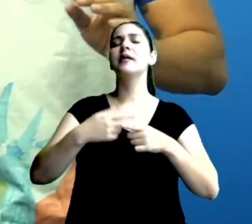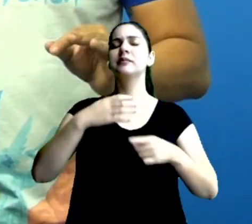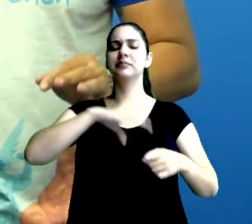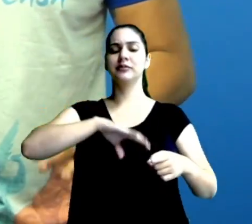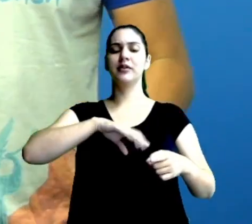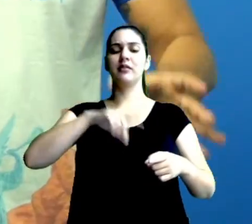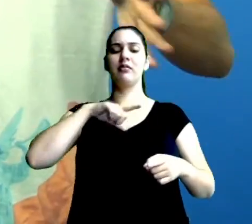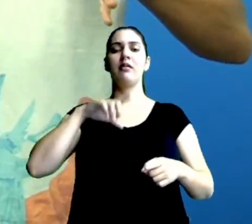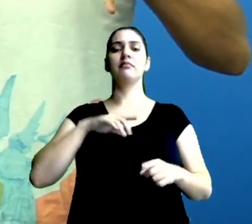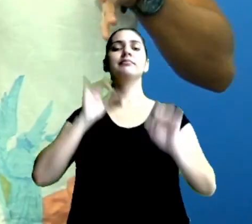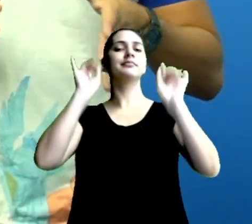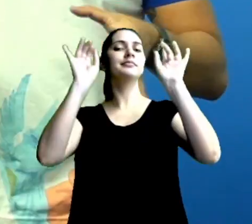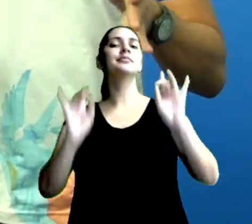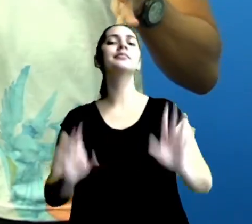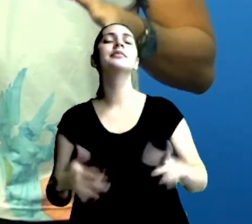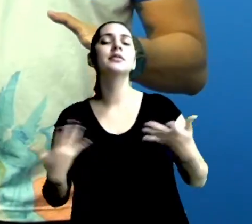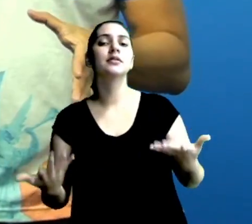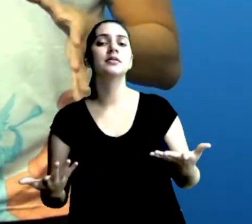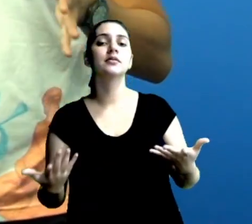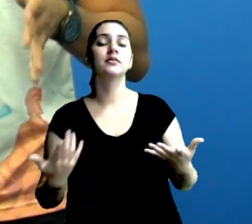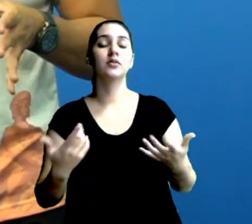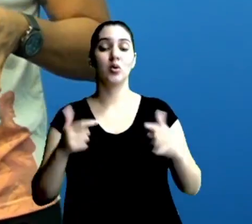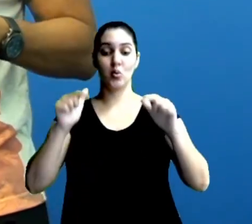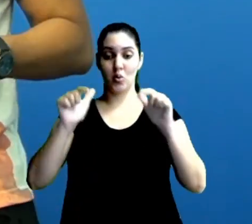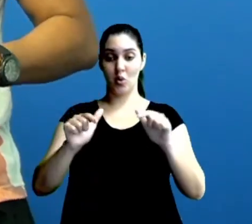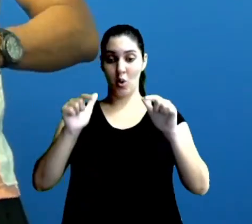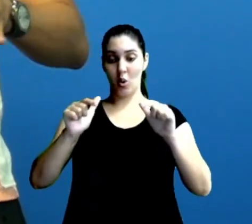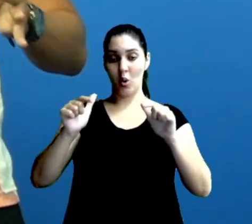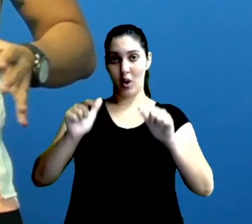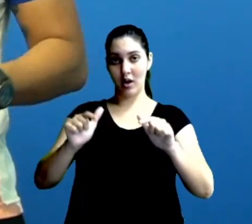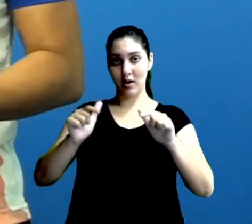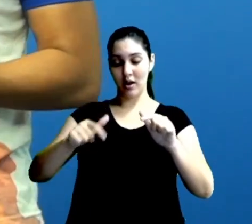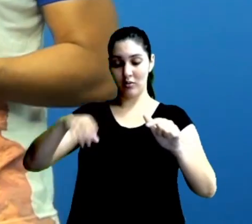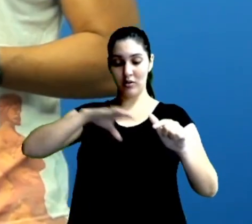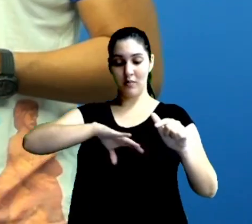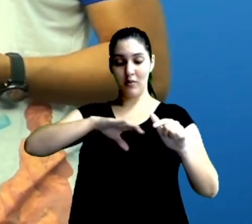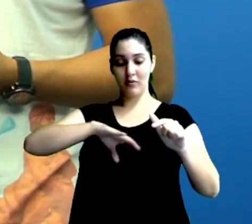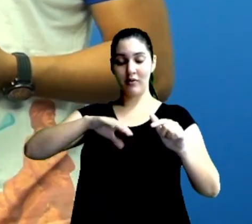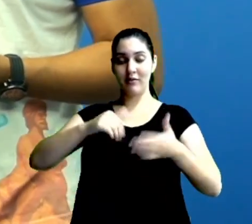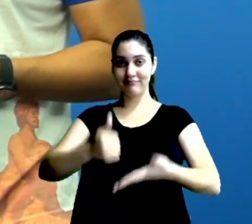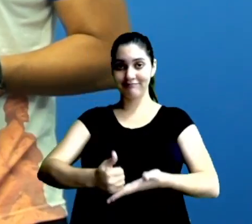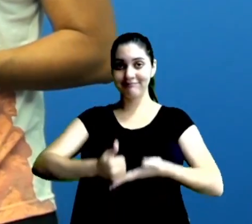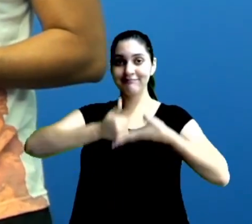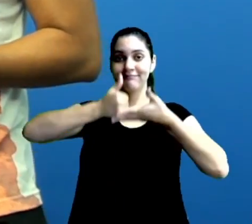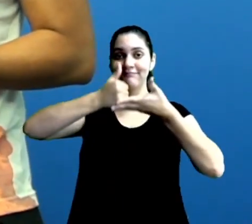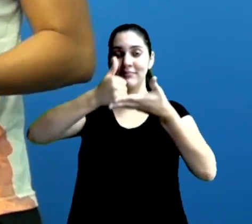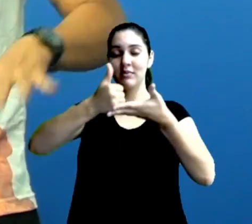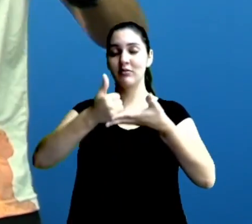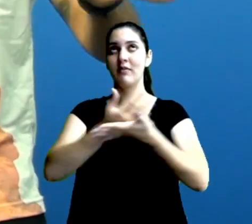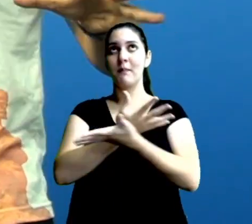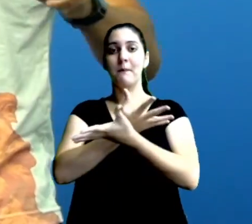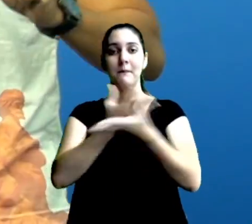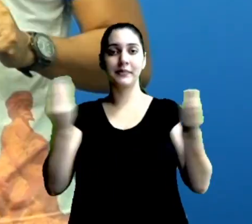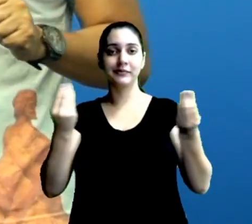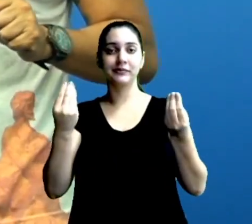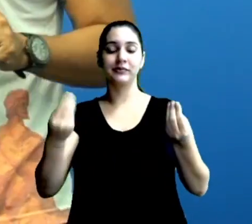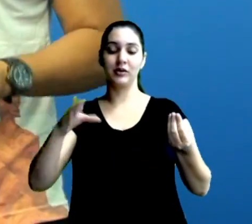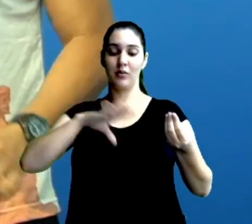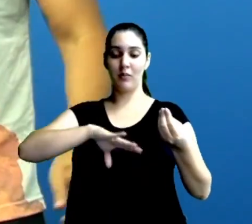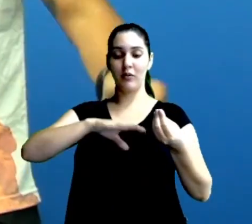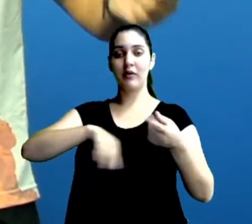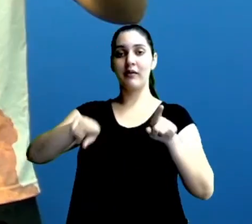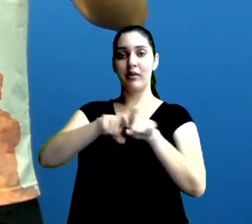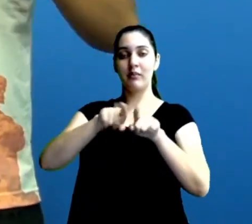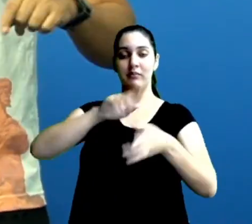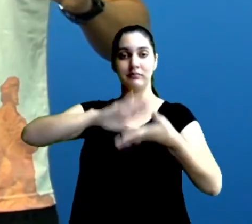especial? Bem, a posição geográfica de Portugal favorecia muito o território português, tanto Portugal quanto